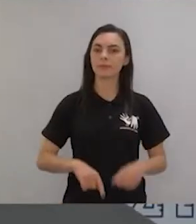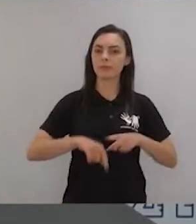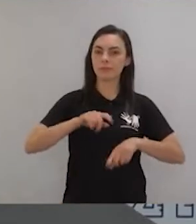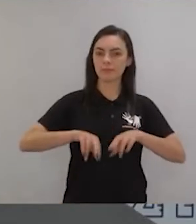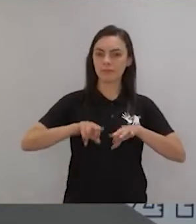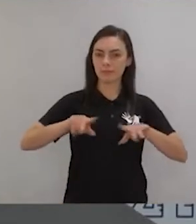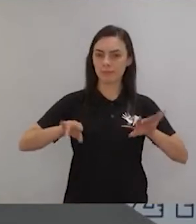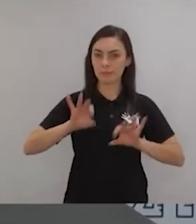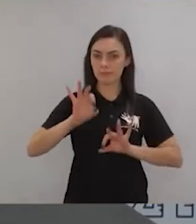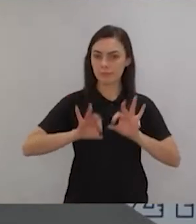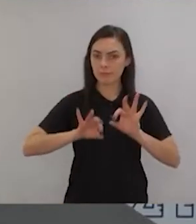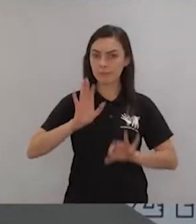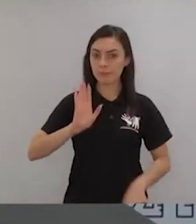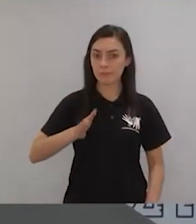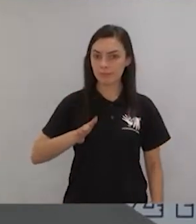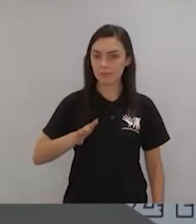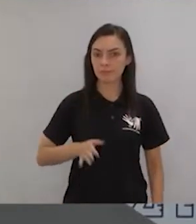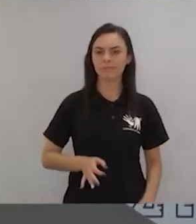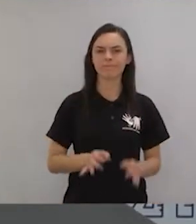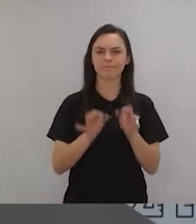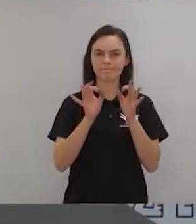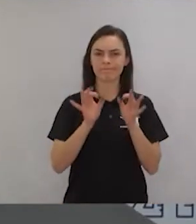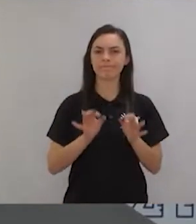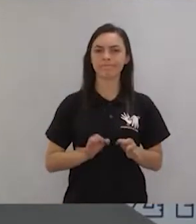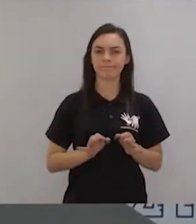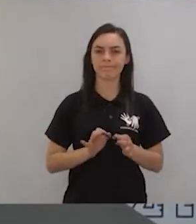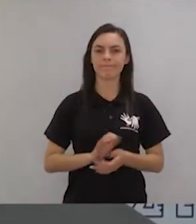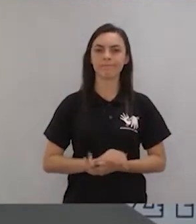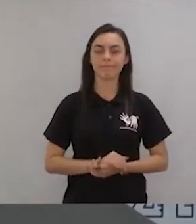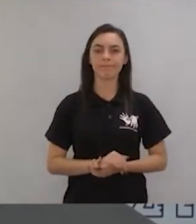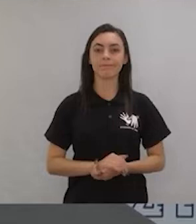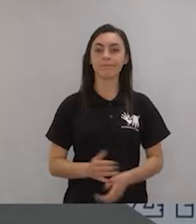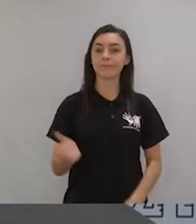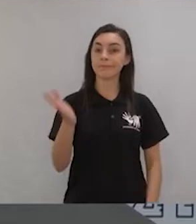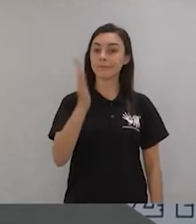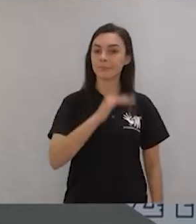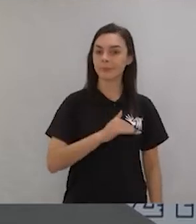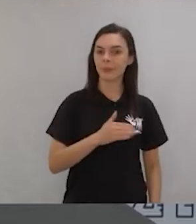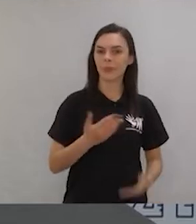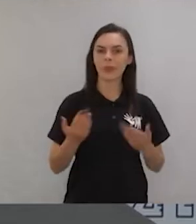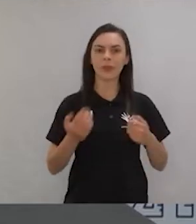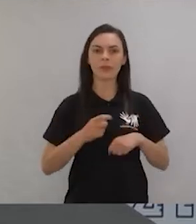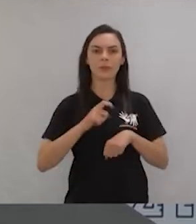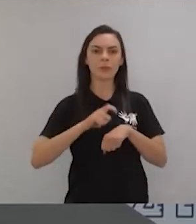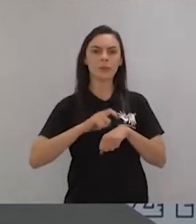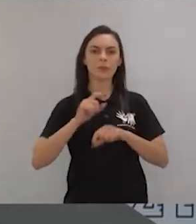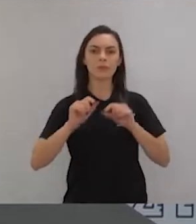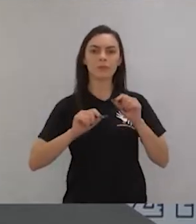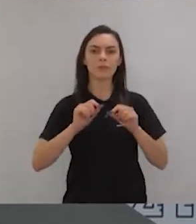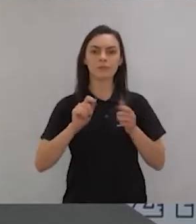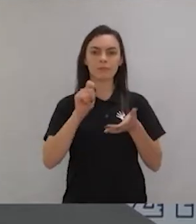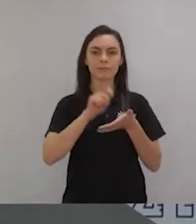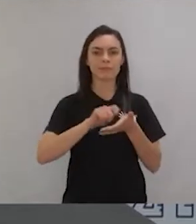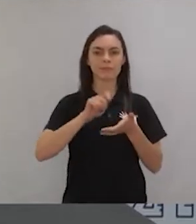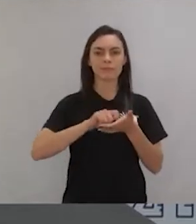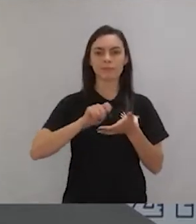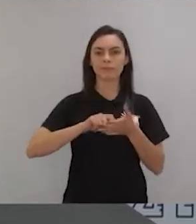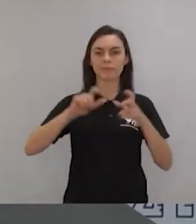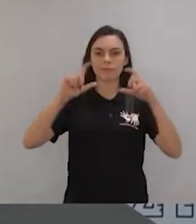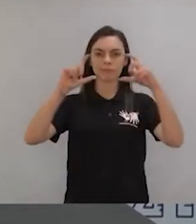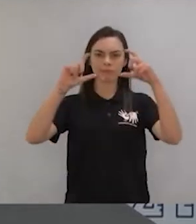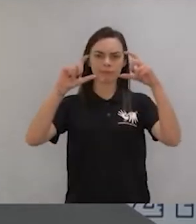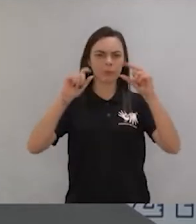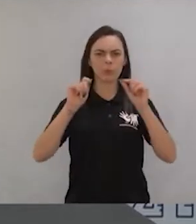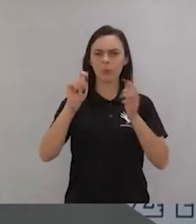Organizaram os materiais? Tenho certeza que sim. Então vamos lá. Chegou a hora do nosso cabeçalho. Eu gostaria que